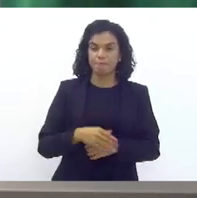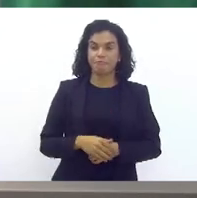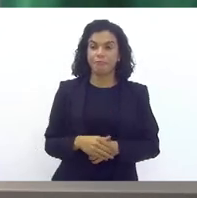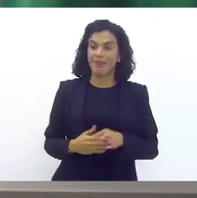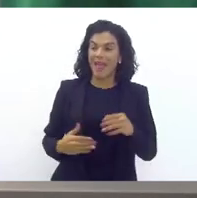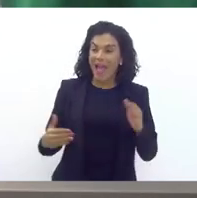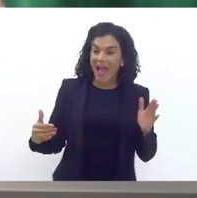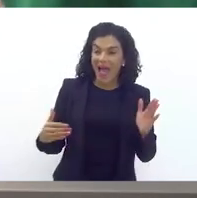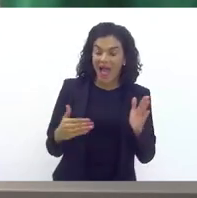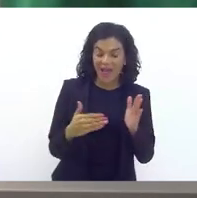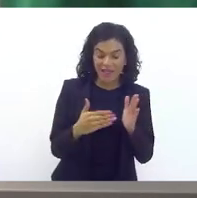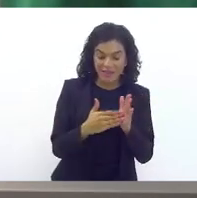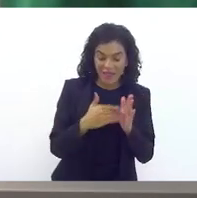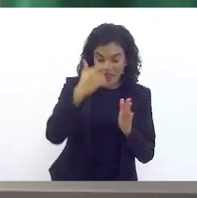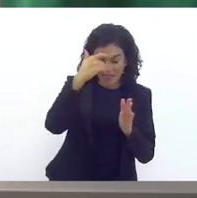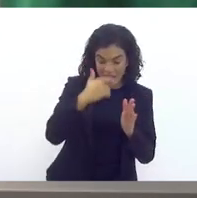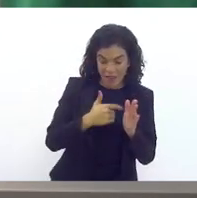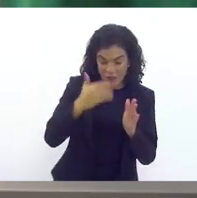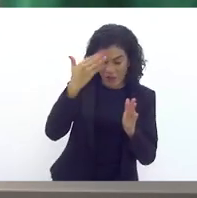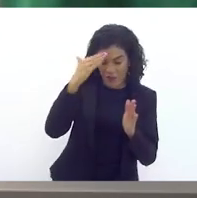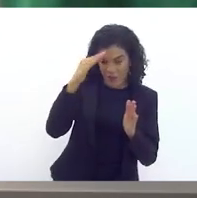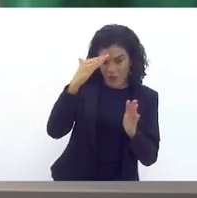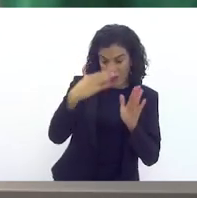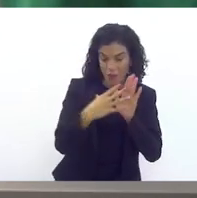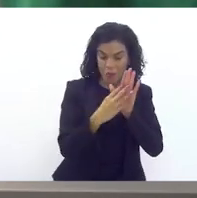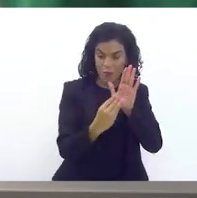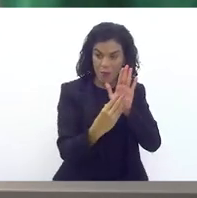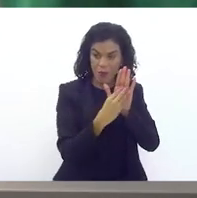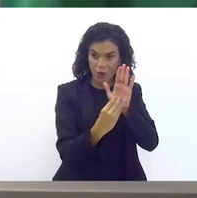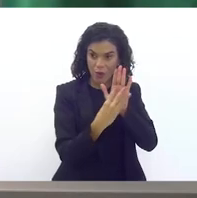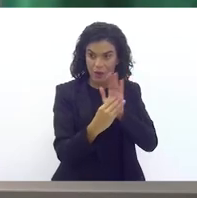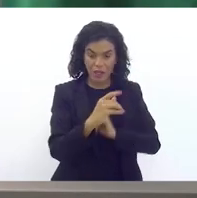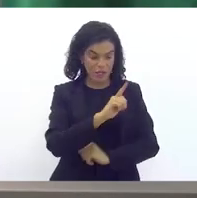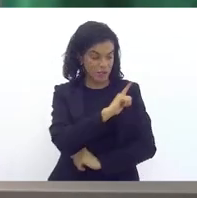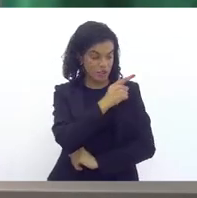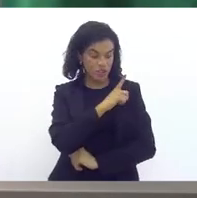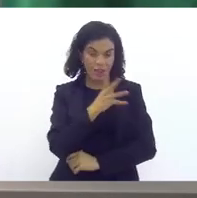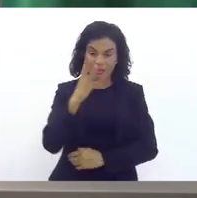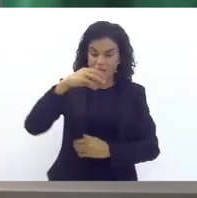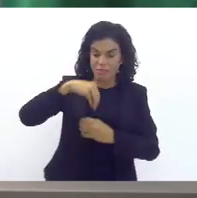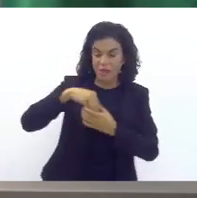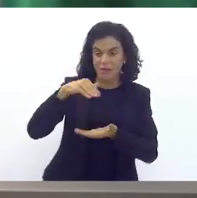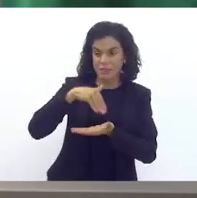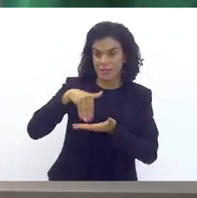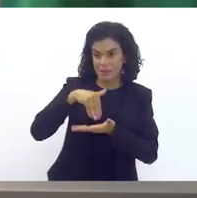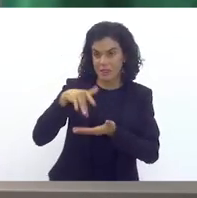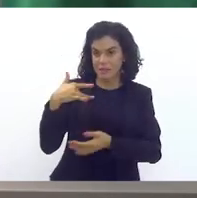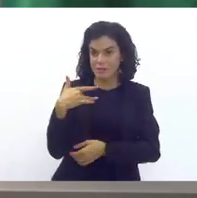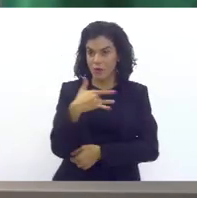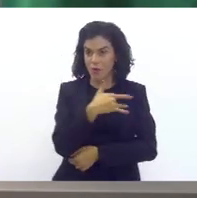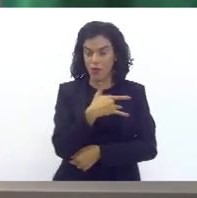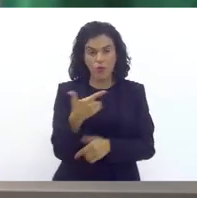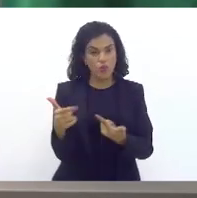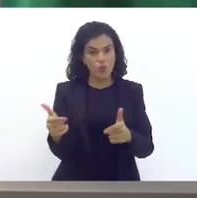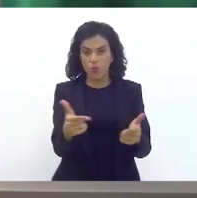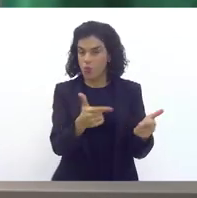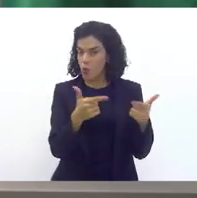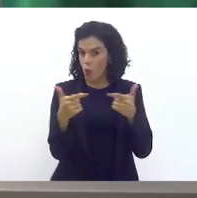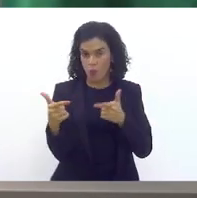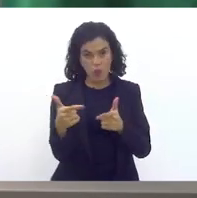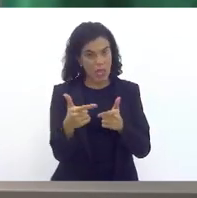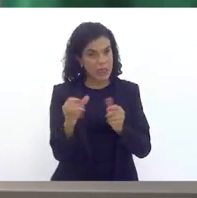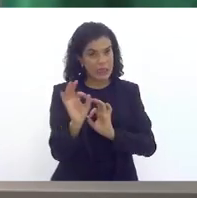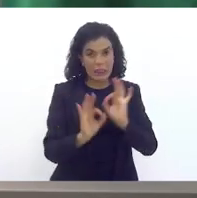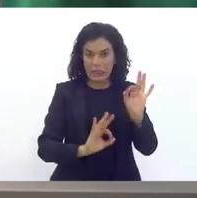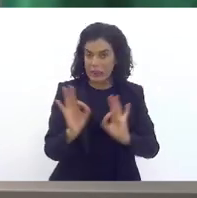Até onde eu entendo o modelo de gestão na Secretaria de Saúde, não há previsão de concurso